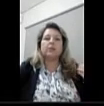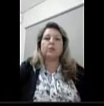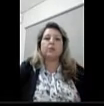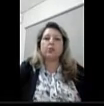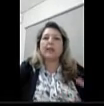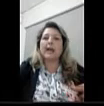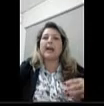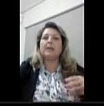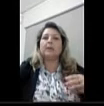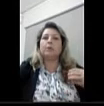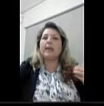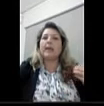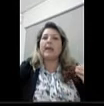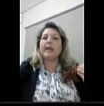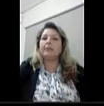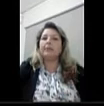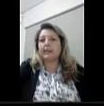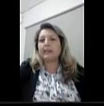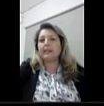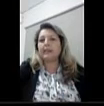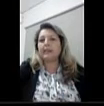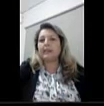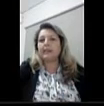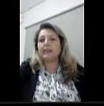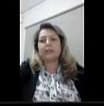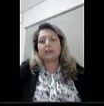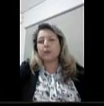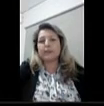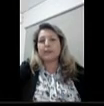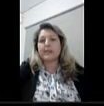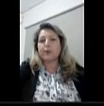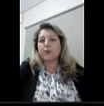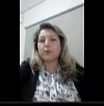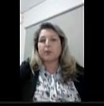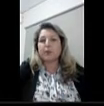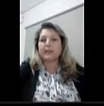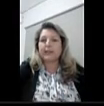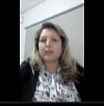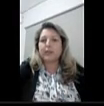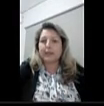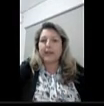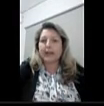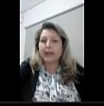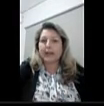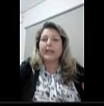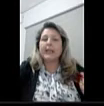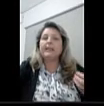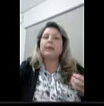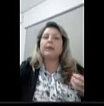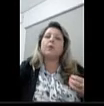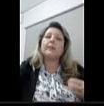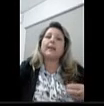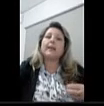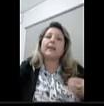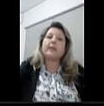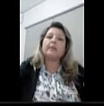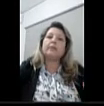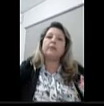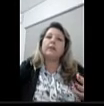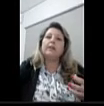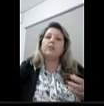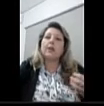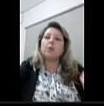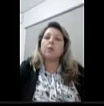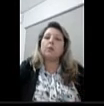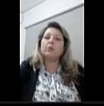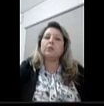no dicionário, ela vai no segundo momento ela já vai parar. Então, encontrar um livro